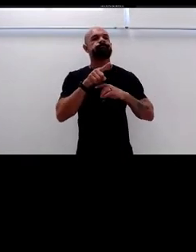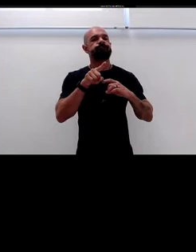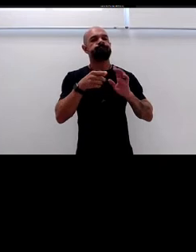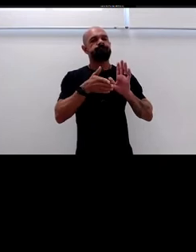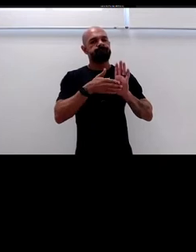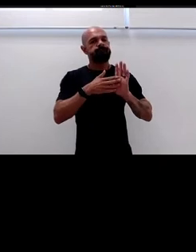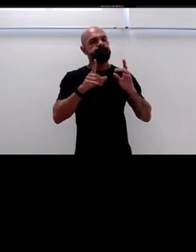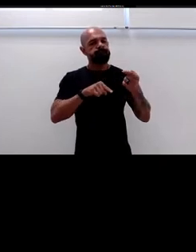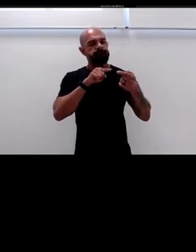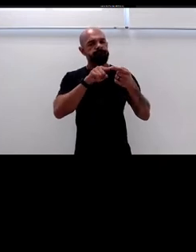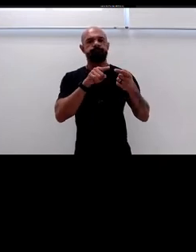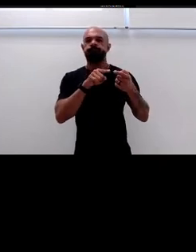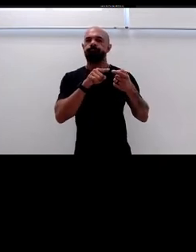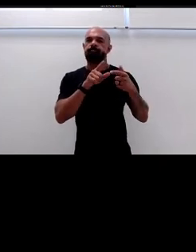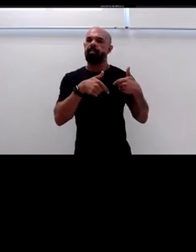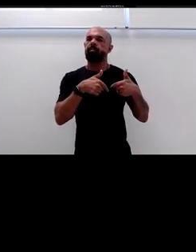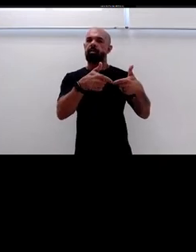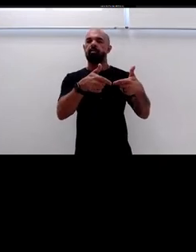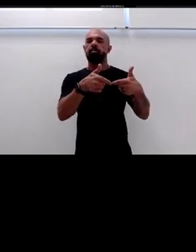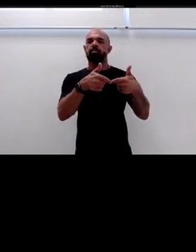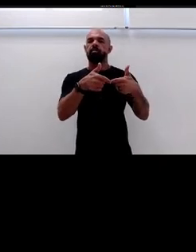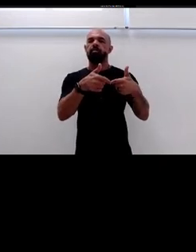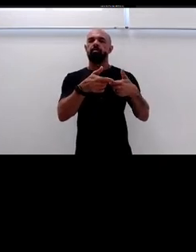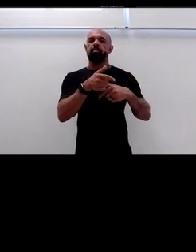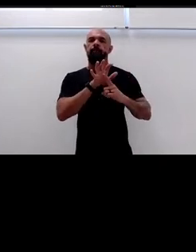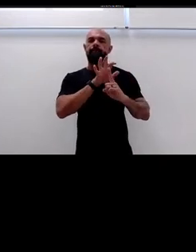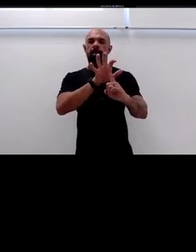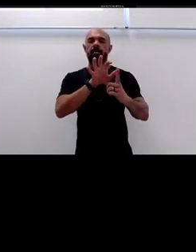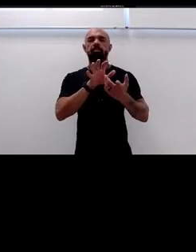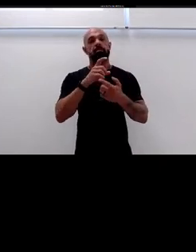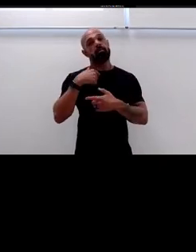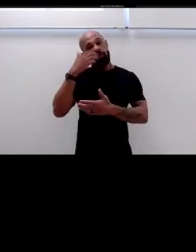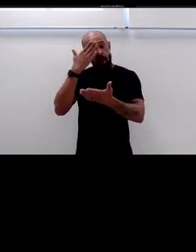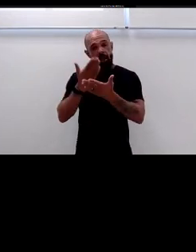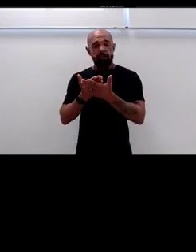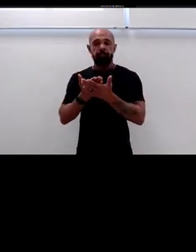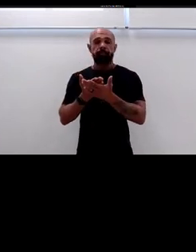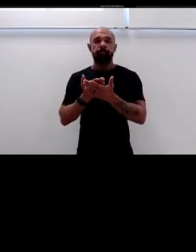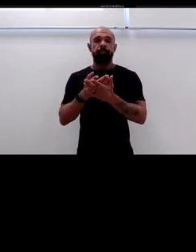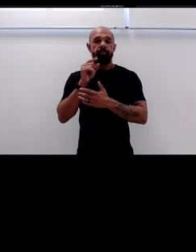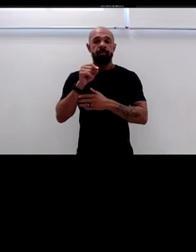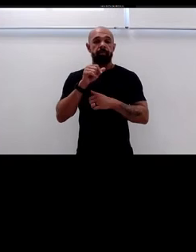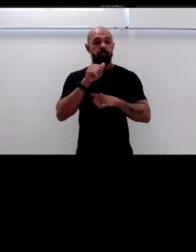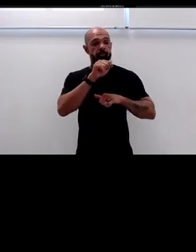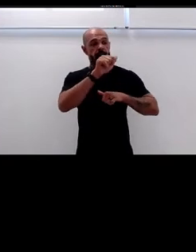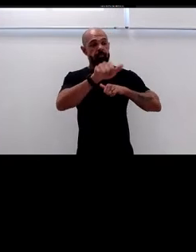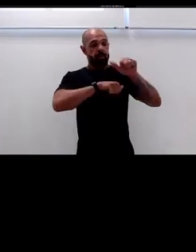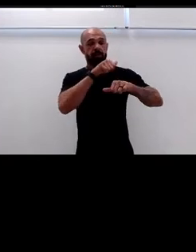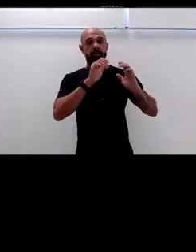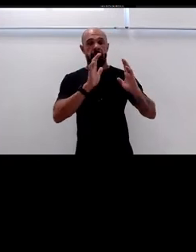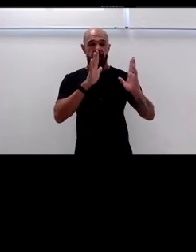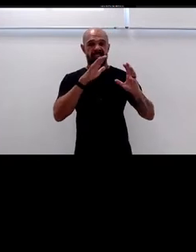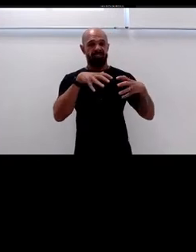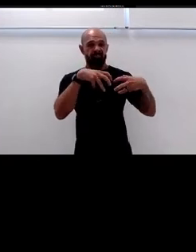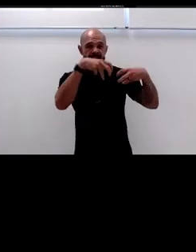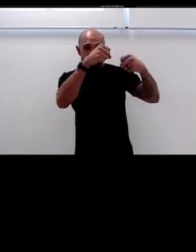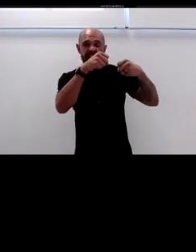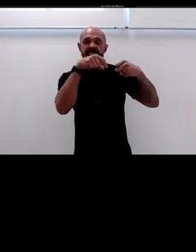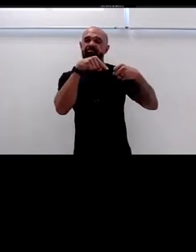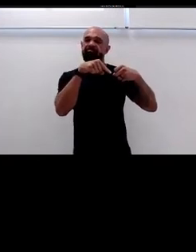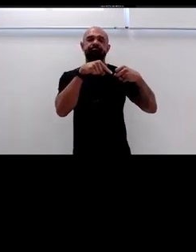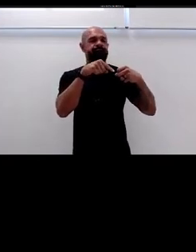colocadas para você. E eu acredito que para sair desse período de trevas que a gente está, não